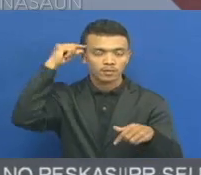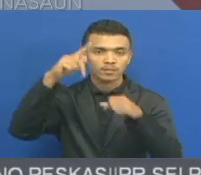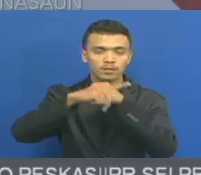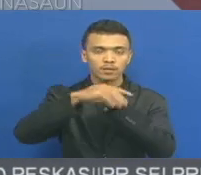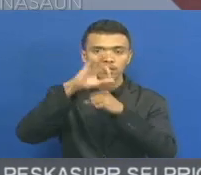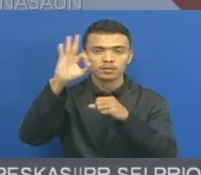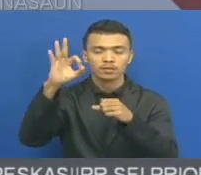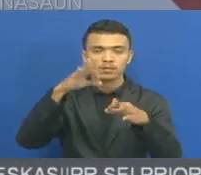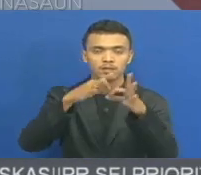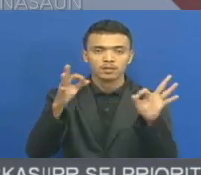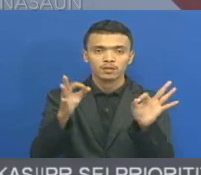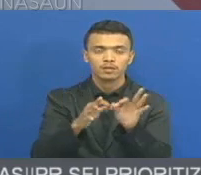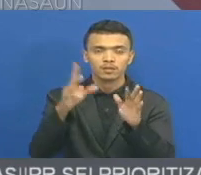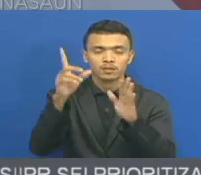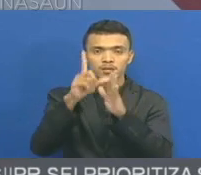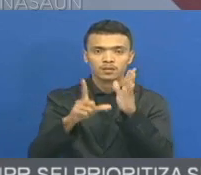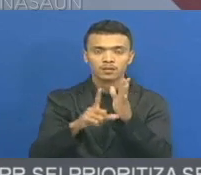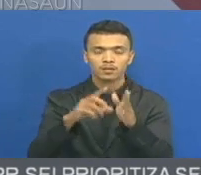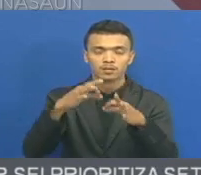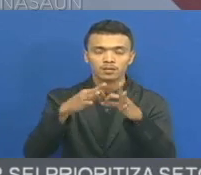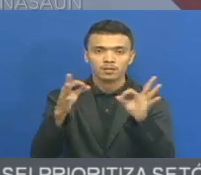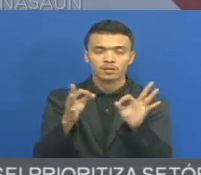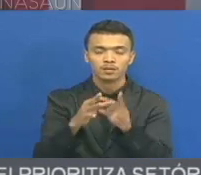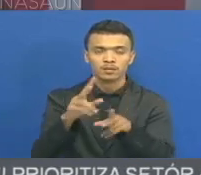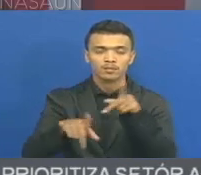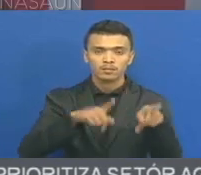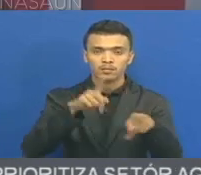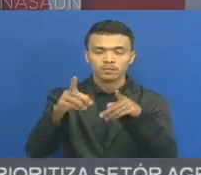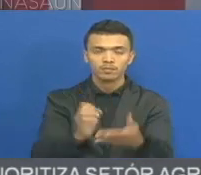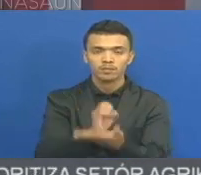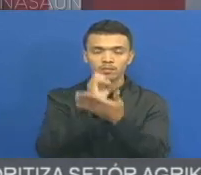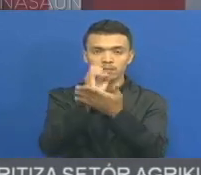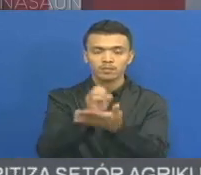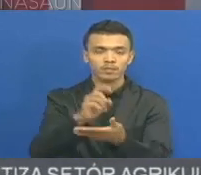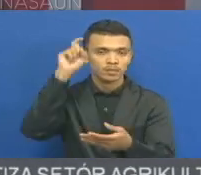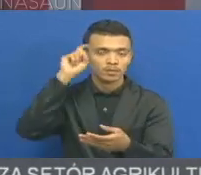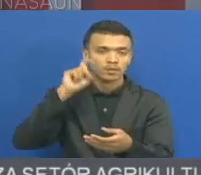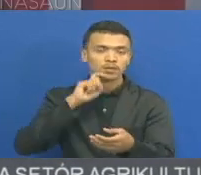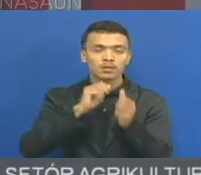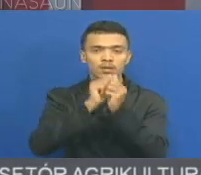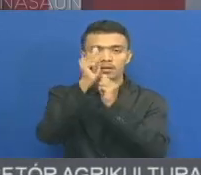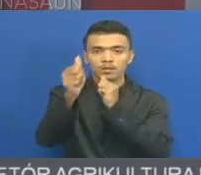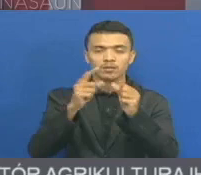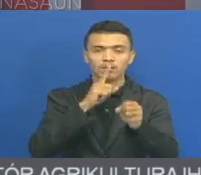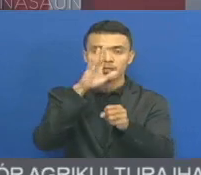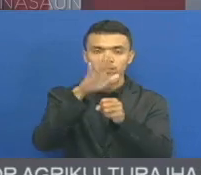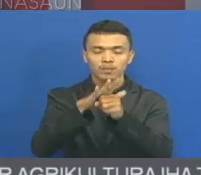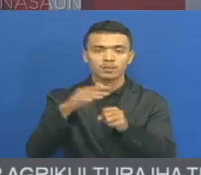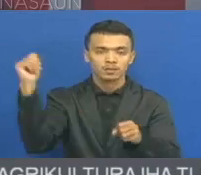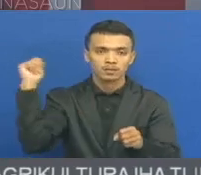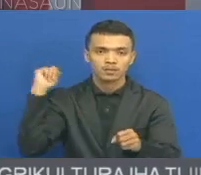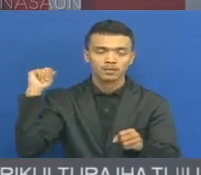altera lei James o rebelha de povo oikusi. Xanana Guzmão ratou a promessa de, durante a atividade